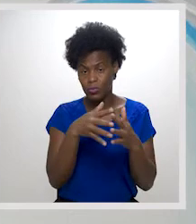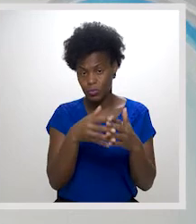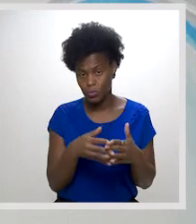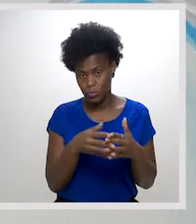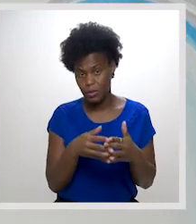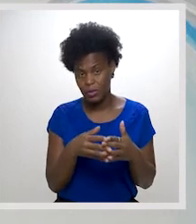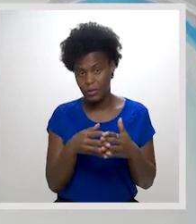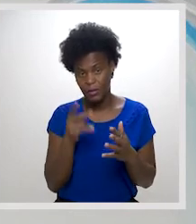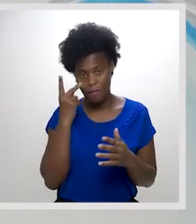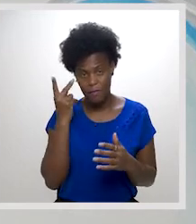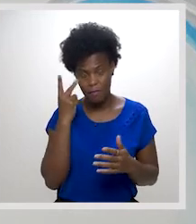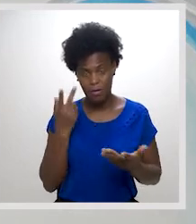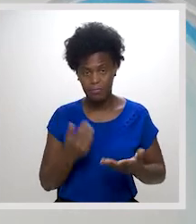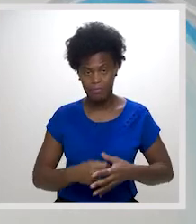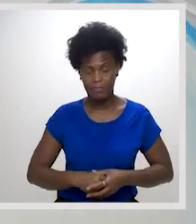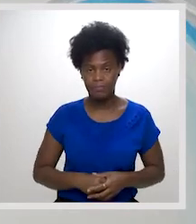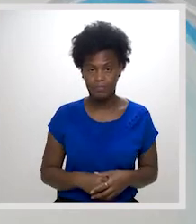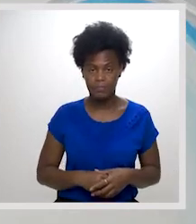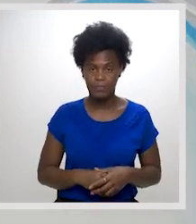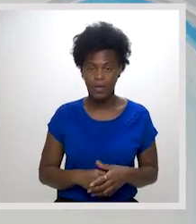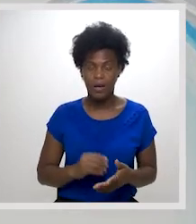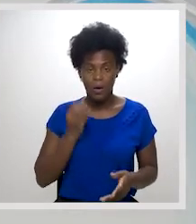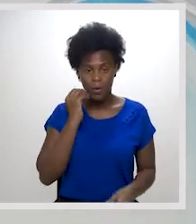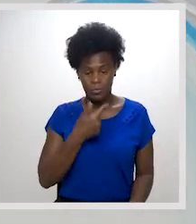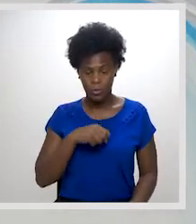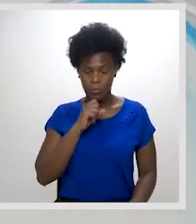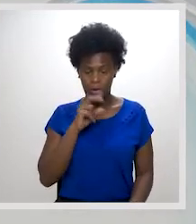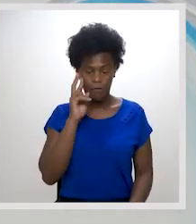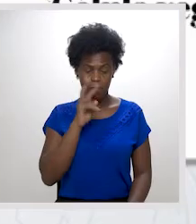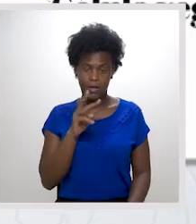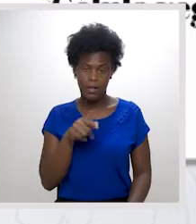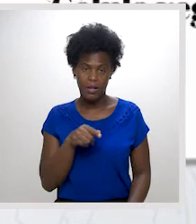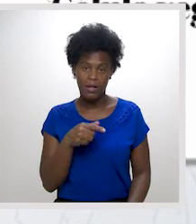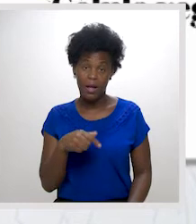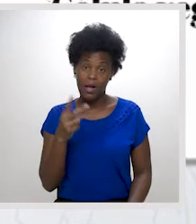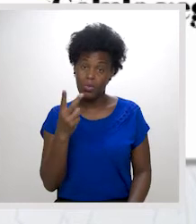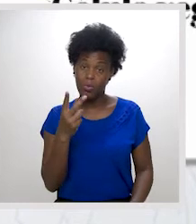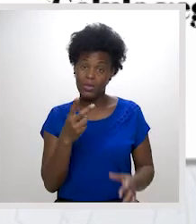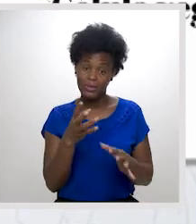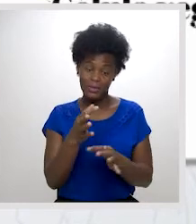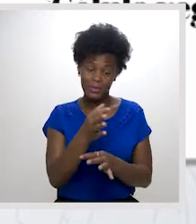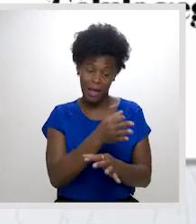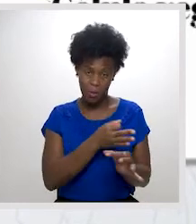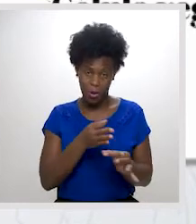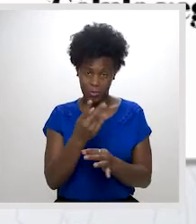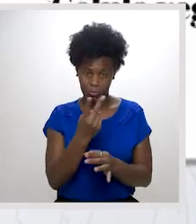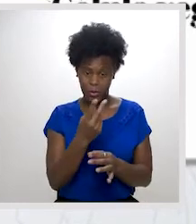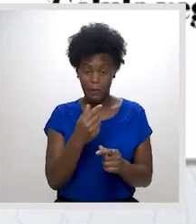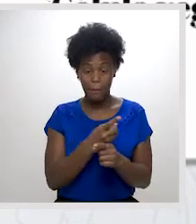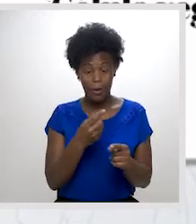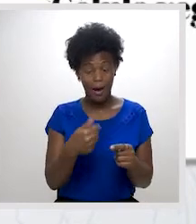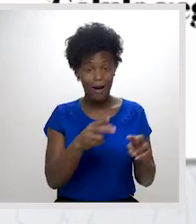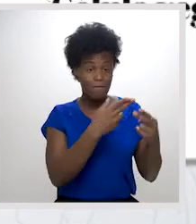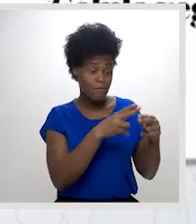dessa estrutura viva. Como podemos constatar, temos as duas células, né?